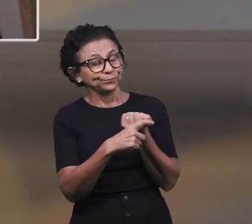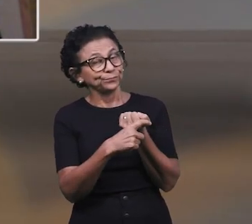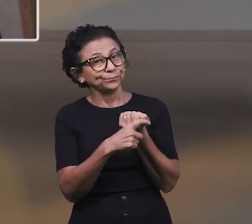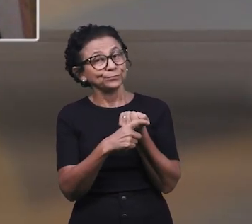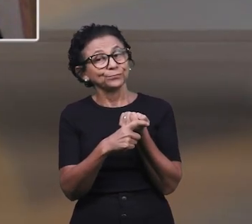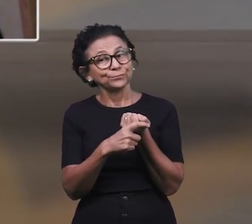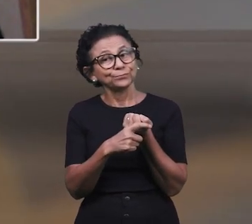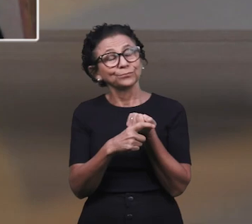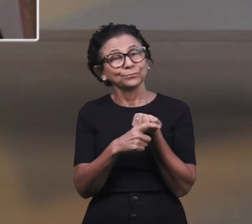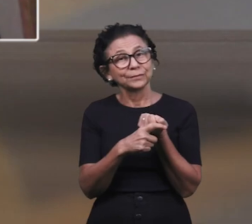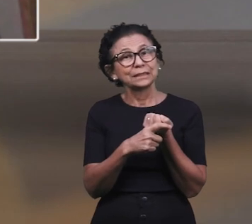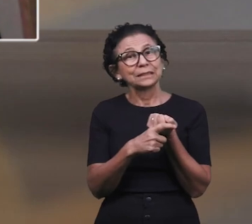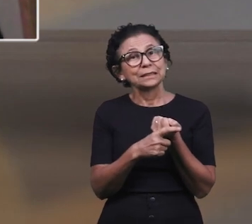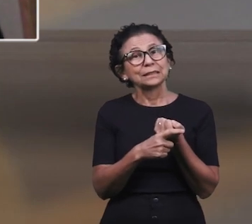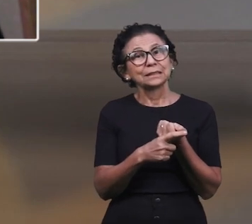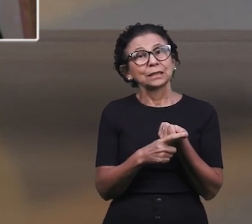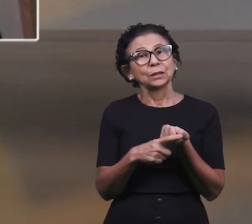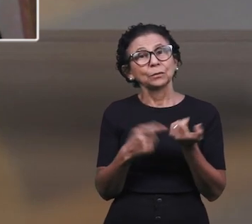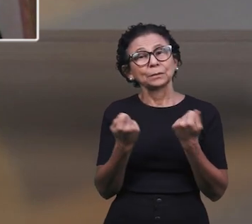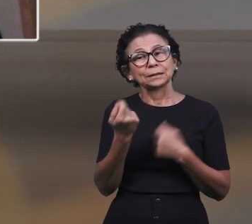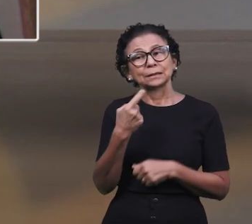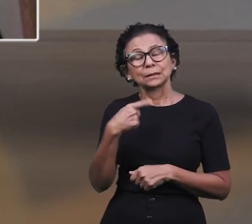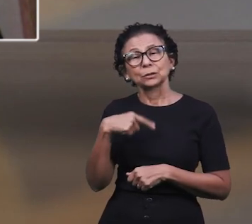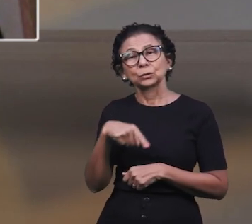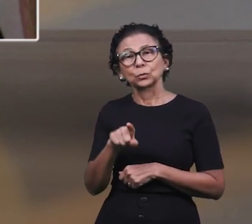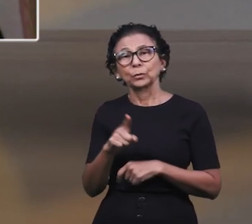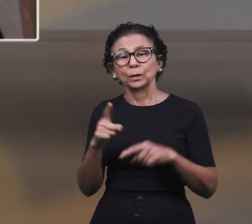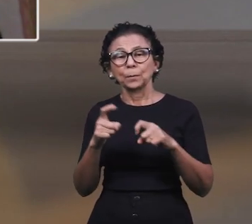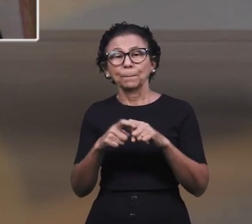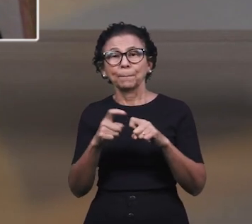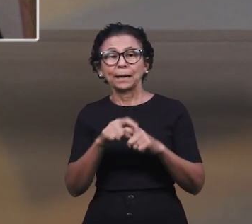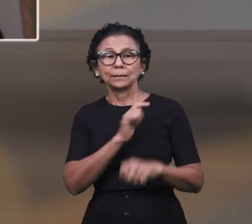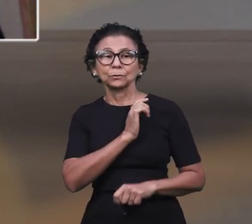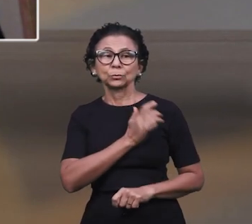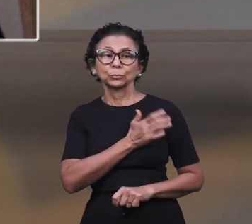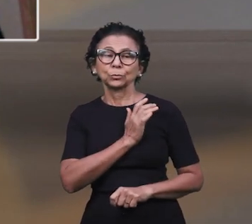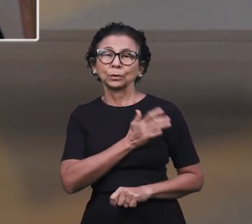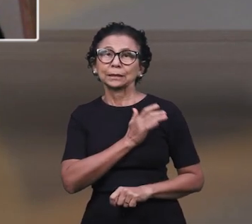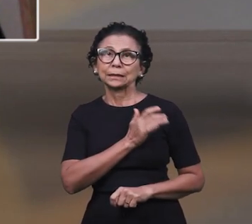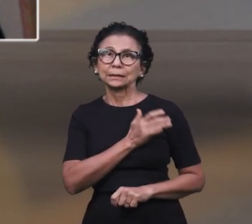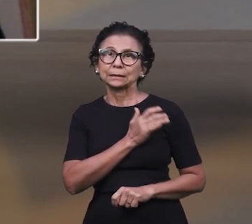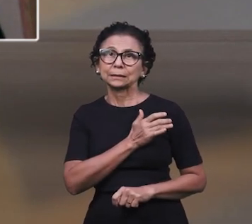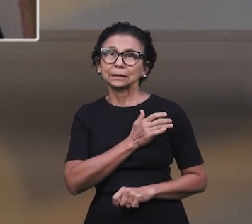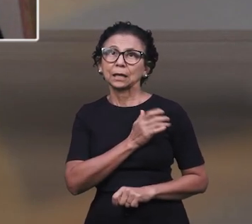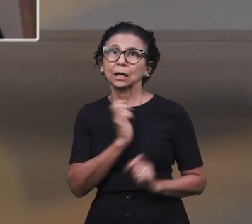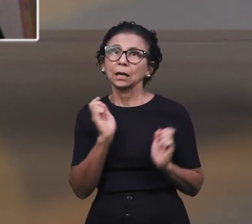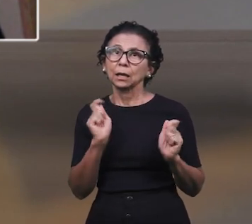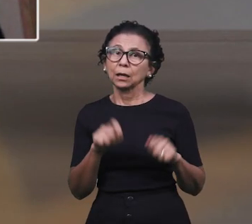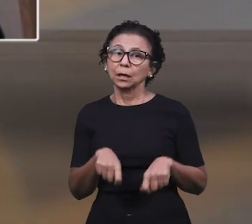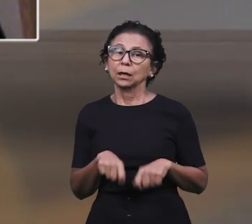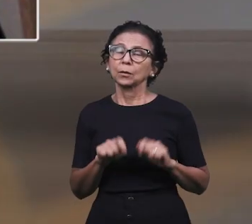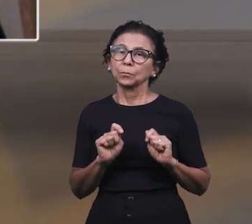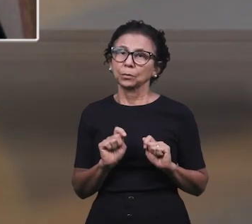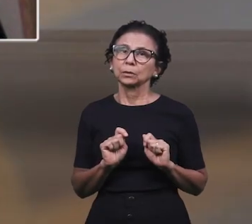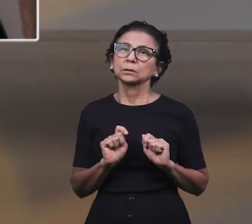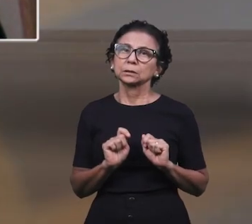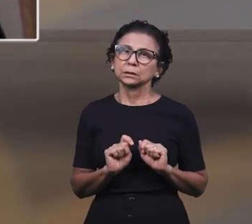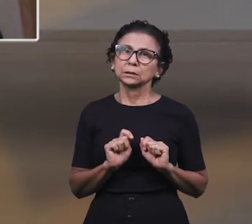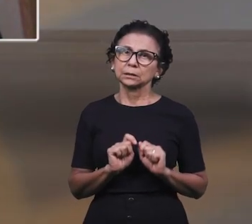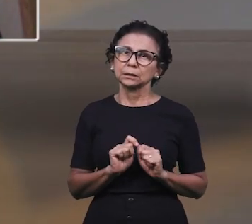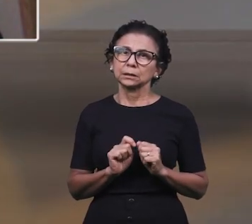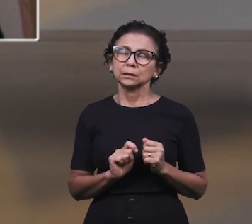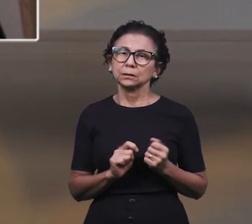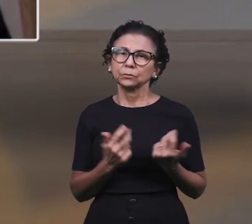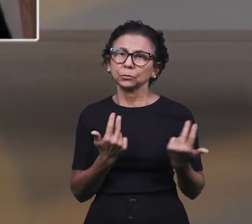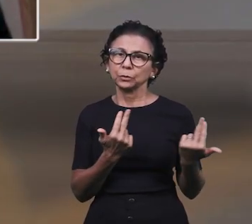o cardiologista, porque essa formação de tártaro nos dentes indica que ele tem a possibilidade de formar também